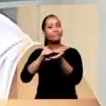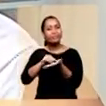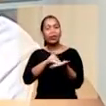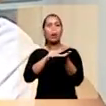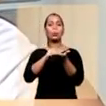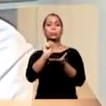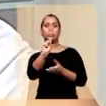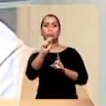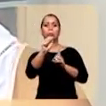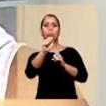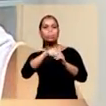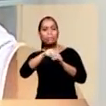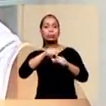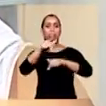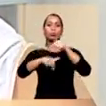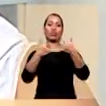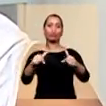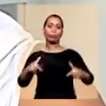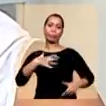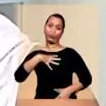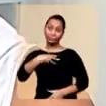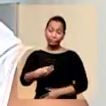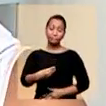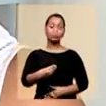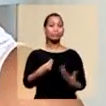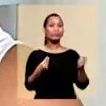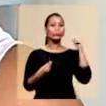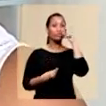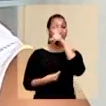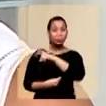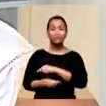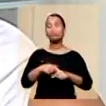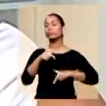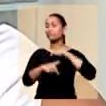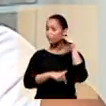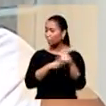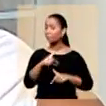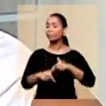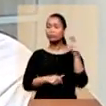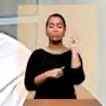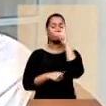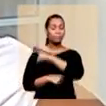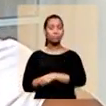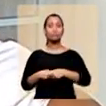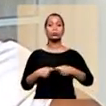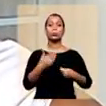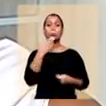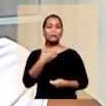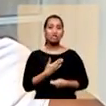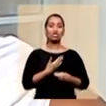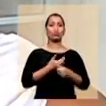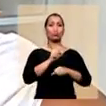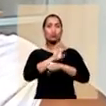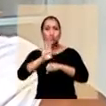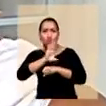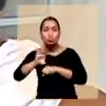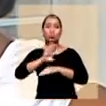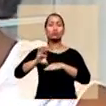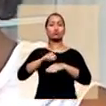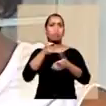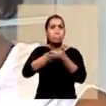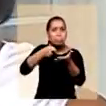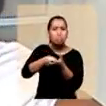8 meses desempregado também, né? Tá difícil o serviço, né? E estão pedindo muita qualificação, né? Estão exigindo